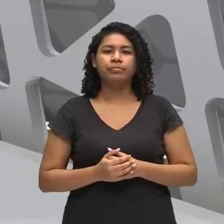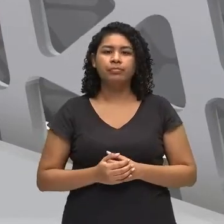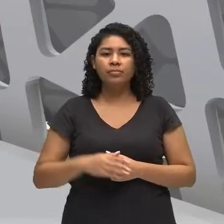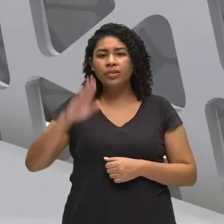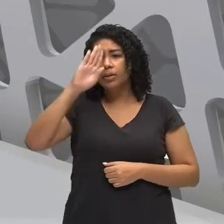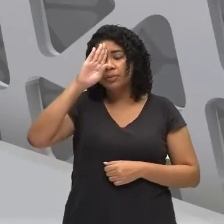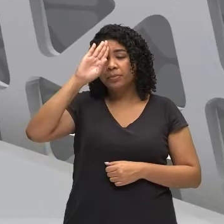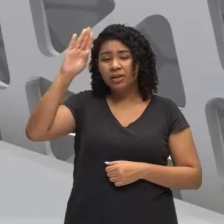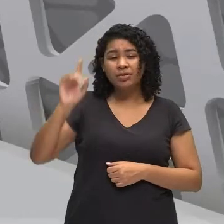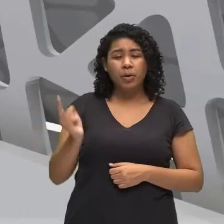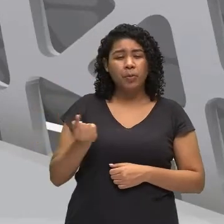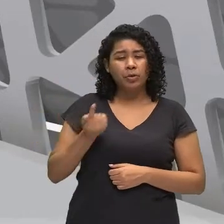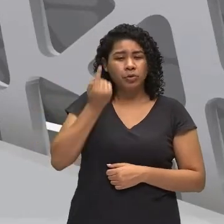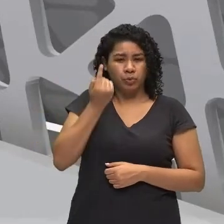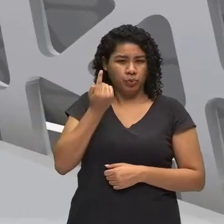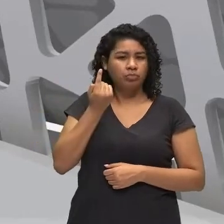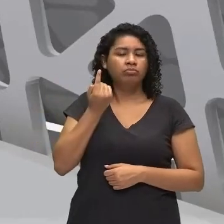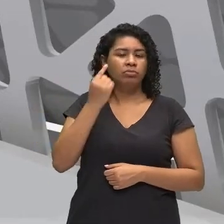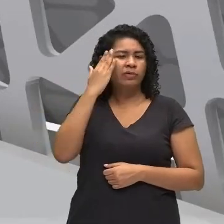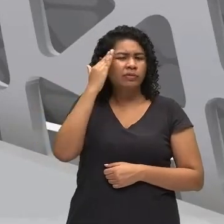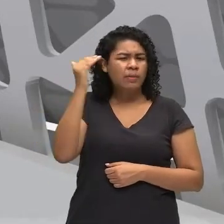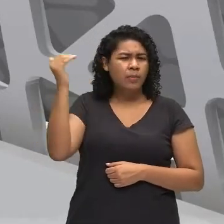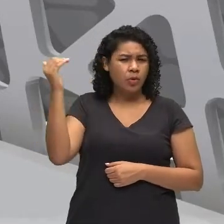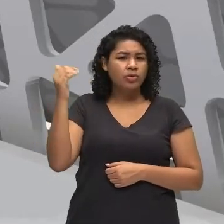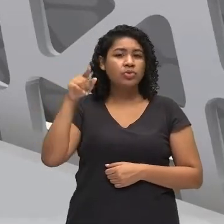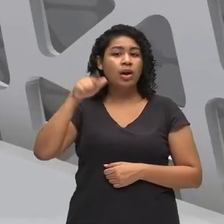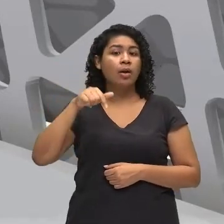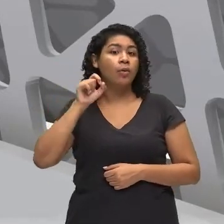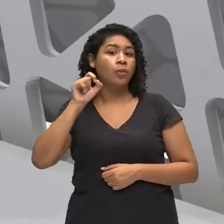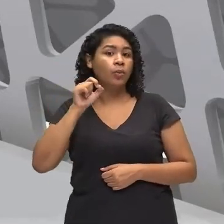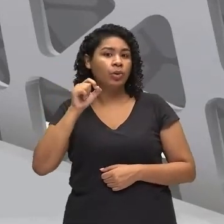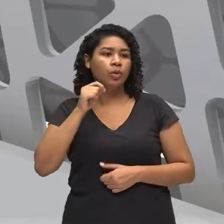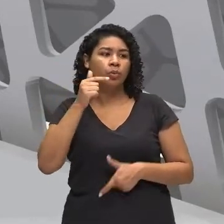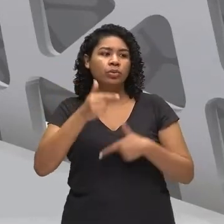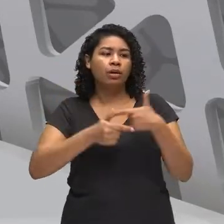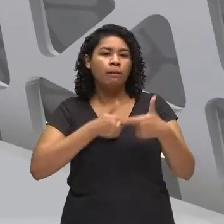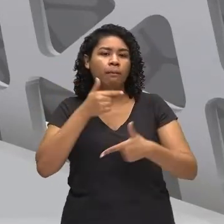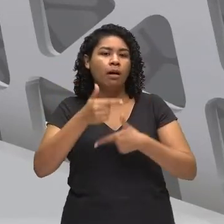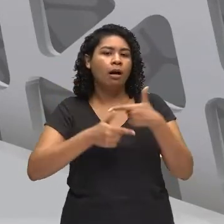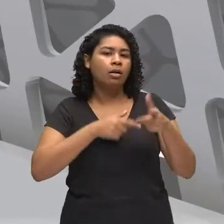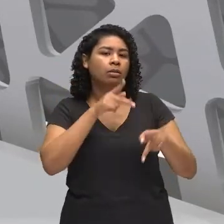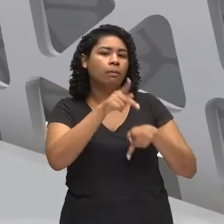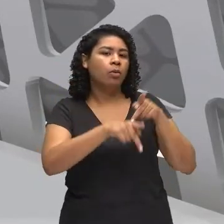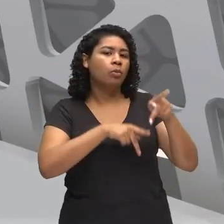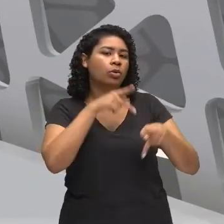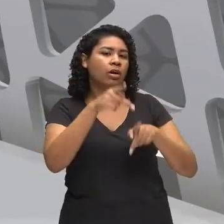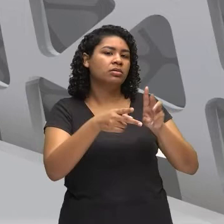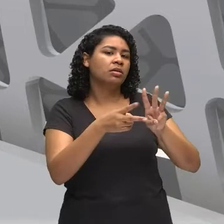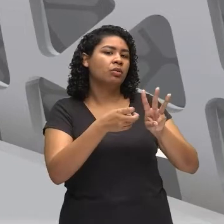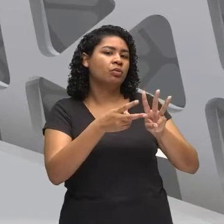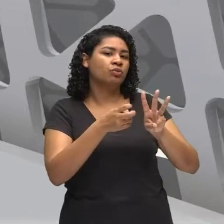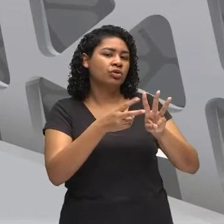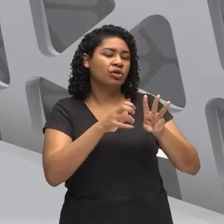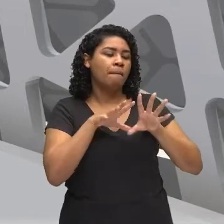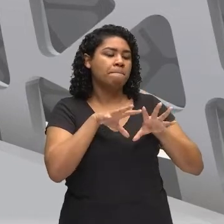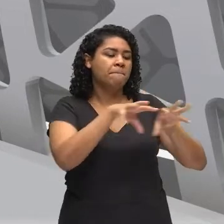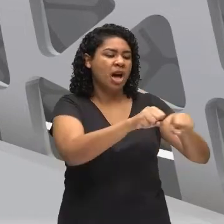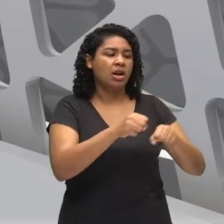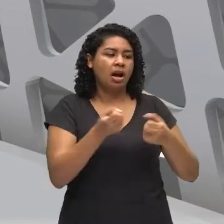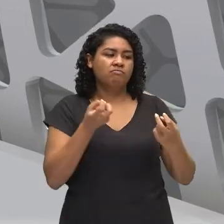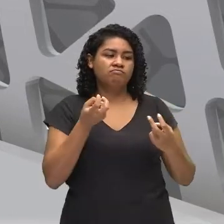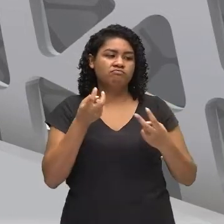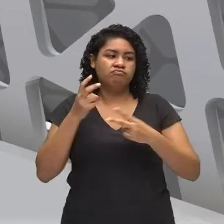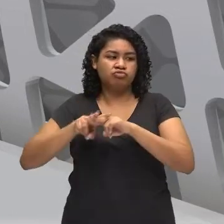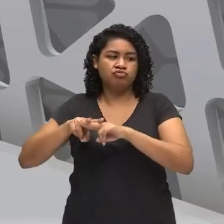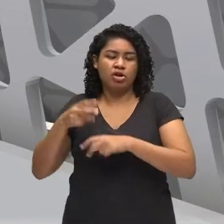das grandes riquezas que eram buscadas nesse momento era a mão de obra dos indígenas para serem transformados em escravos. Se você não sabia, está